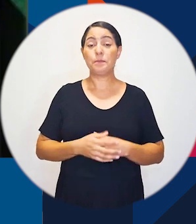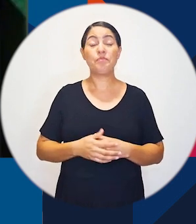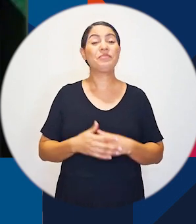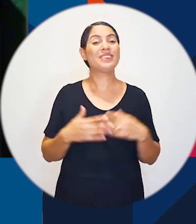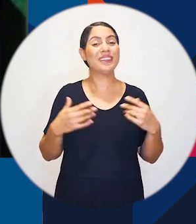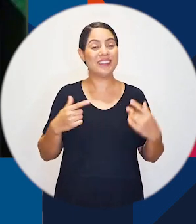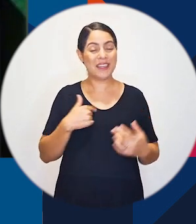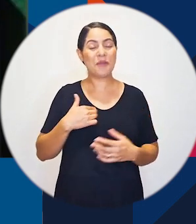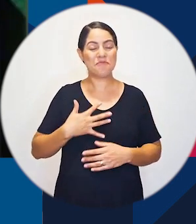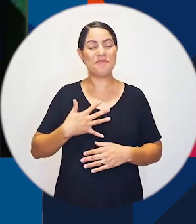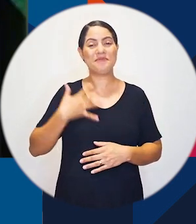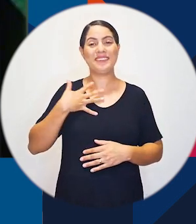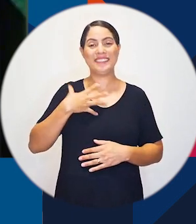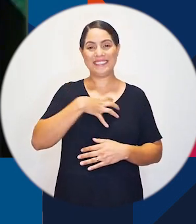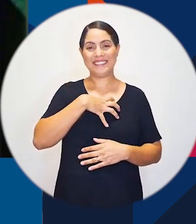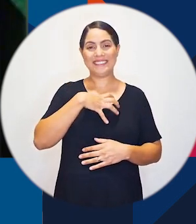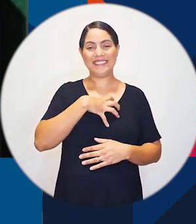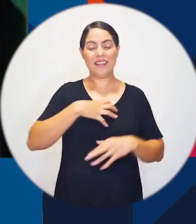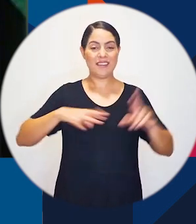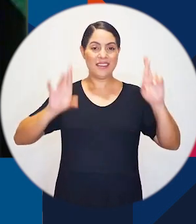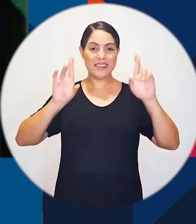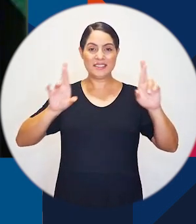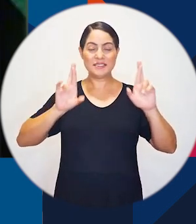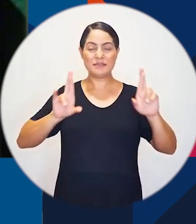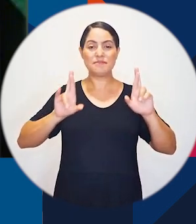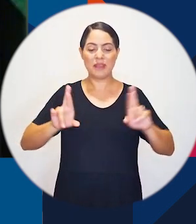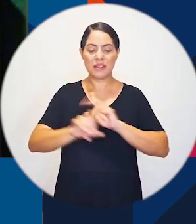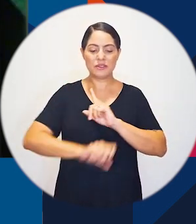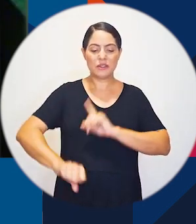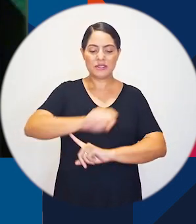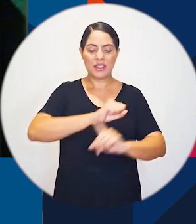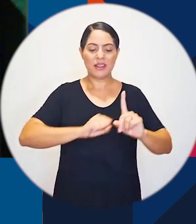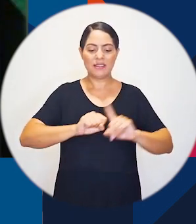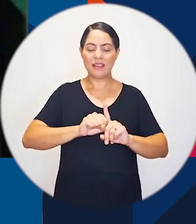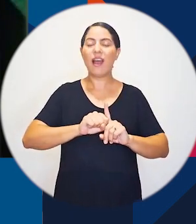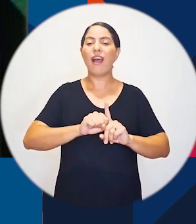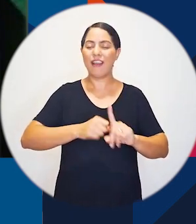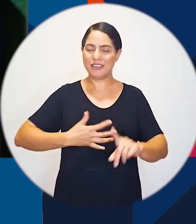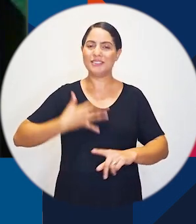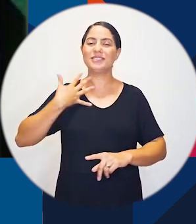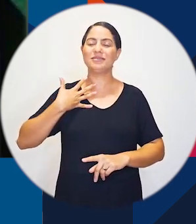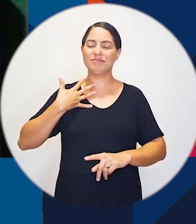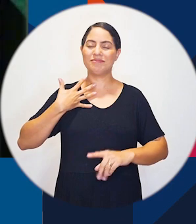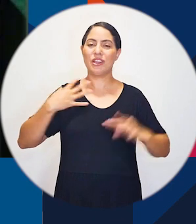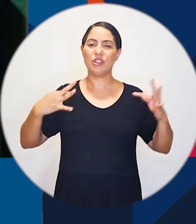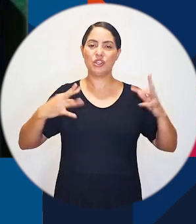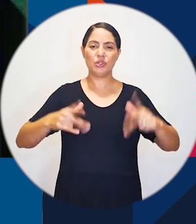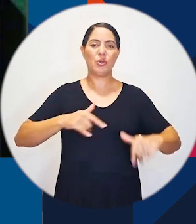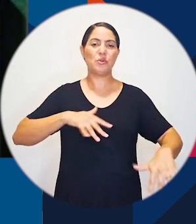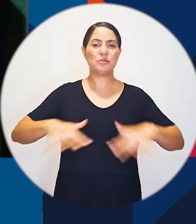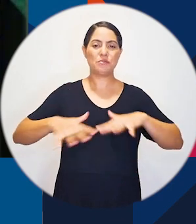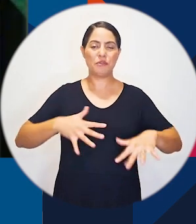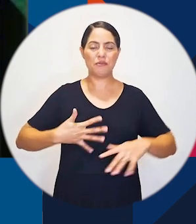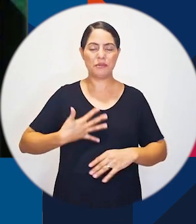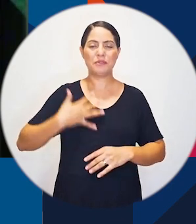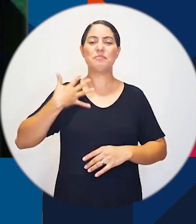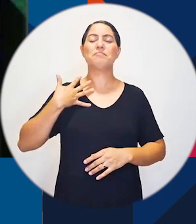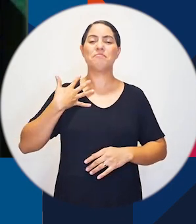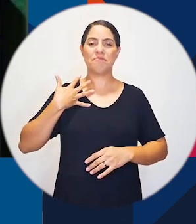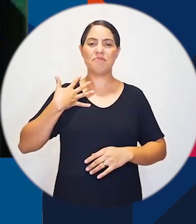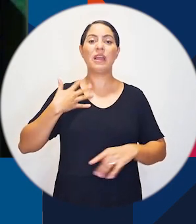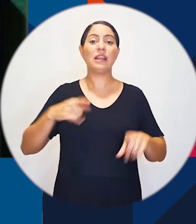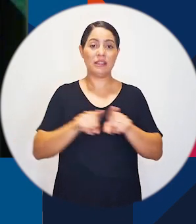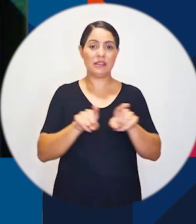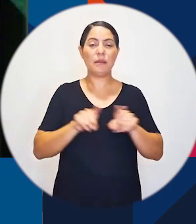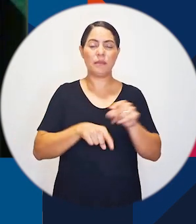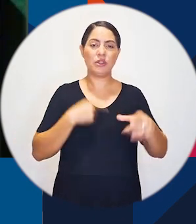instituição e espero que possamos continuar tendo orgulho da sociedade, tendo orgulho dos movimentos, tendo orgulho dos parlamentares e tendo orgulho da nossa luta